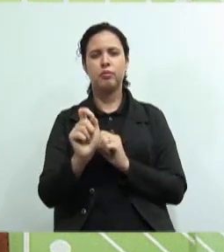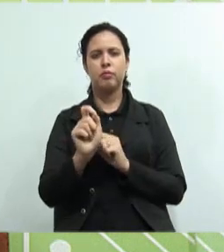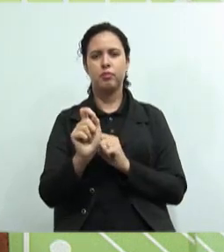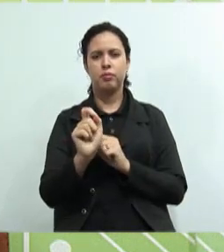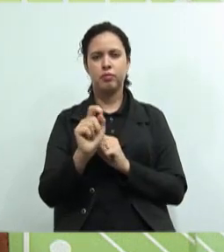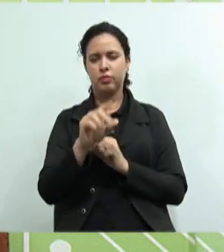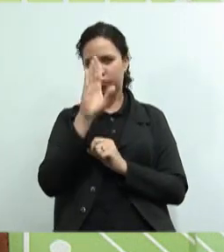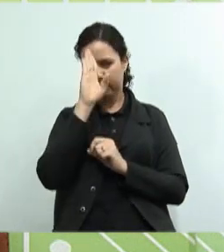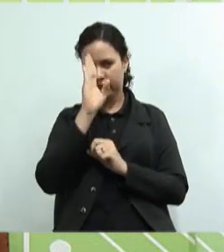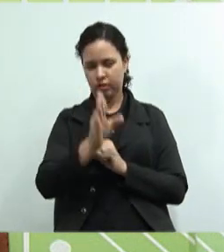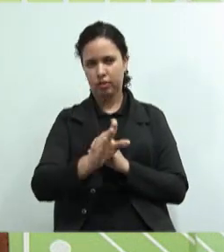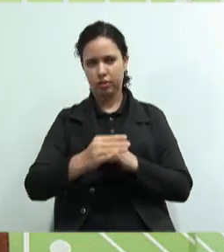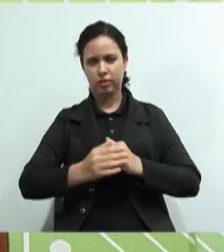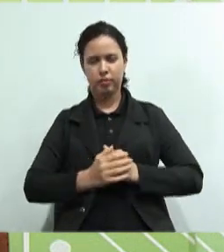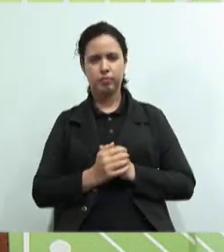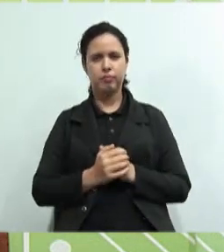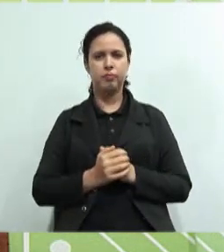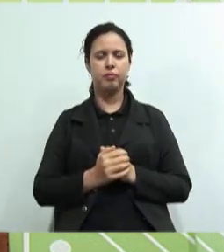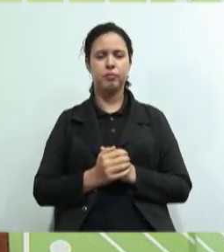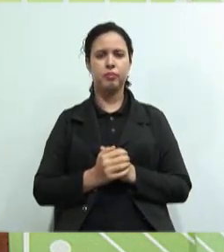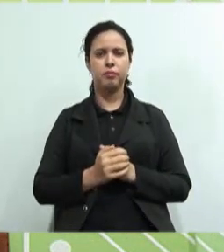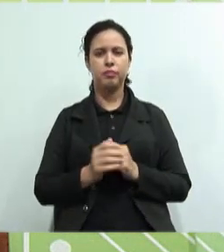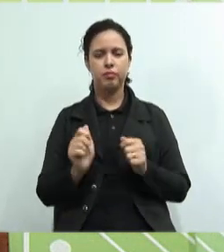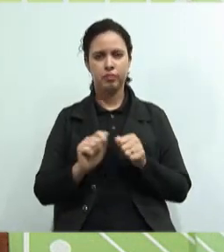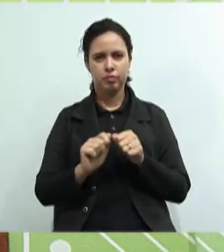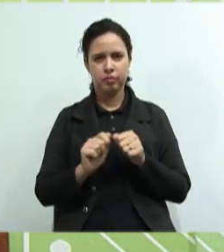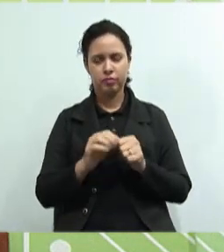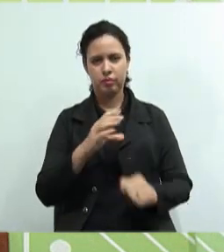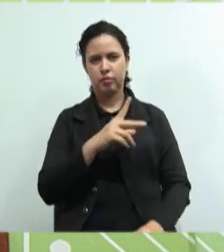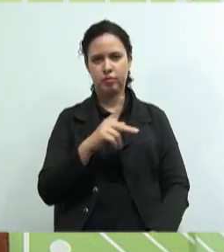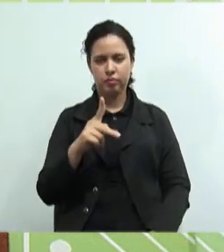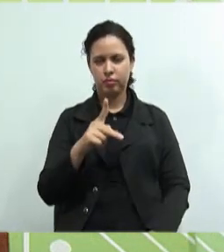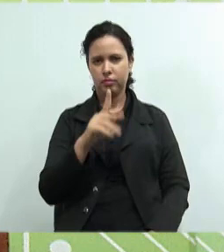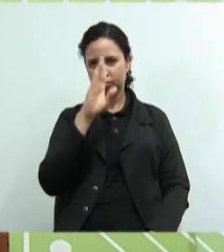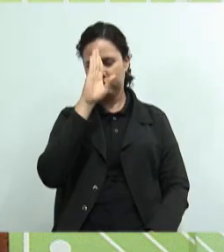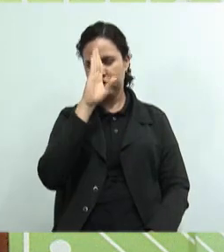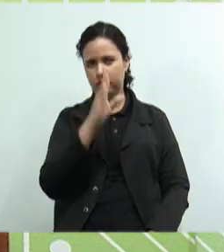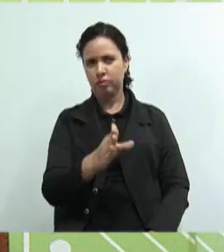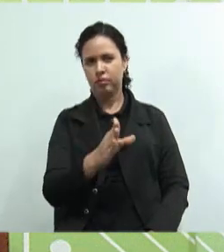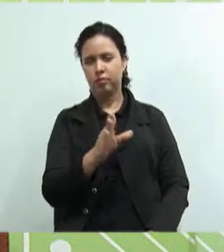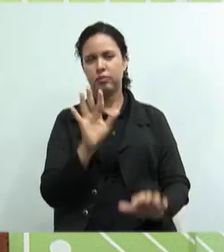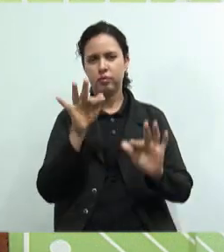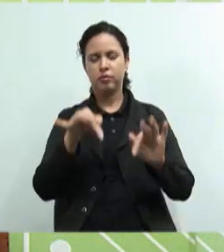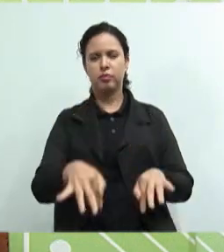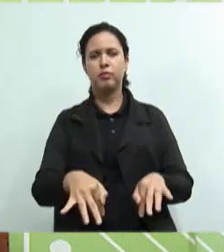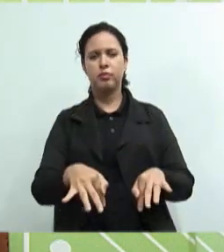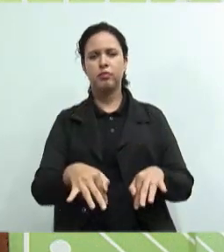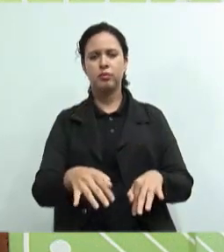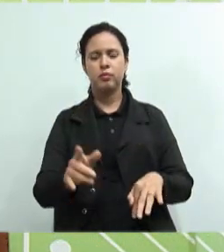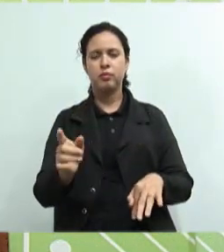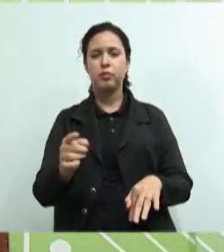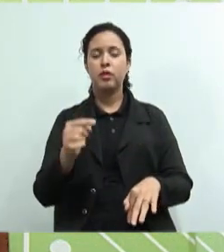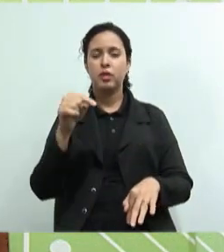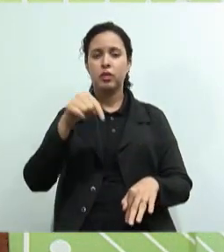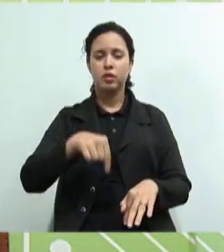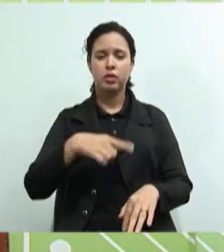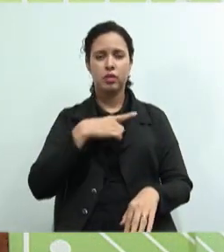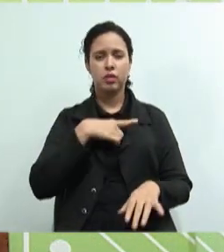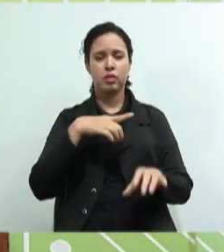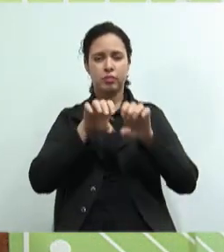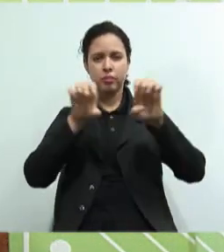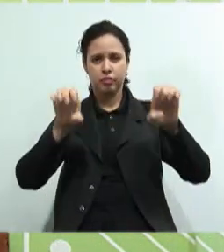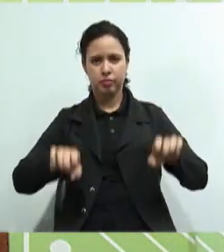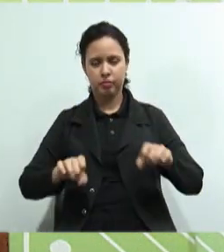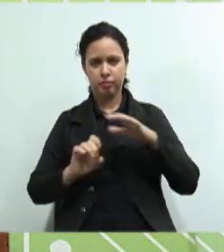mais direta, da produção da cooperativa para diretamente o consumidor final. Principalmente aqui que a gente já tem uma estrutura para